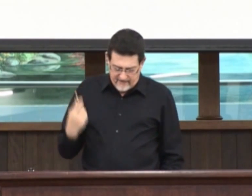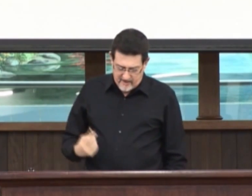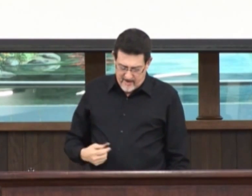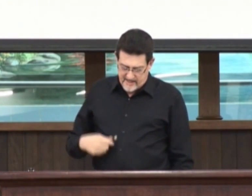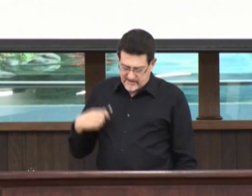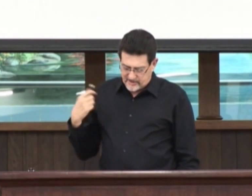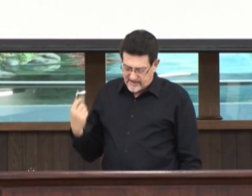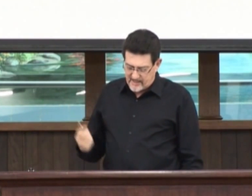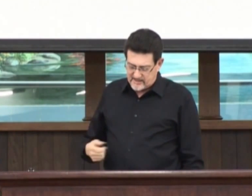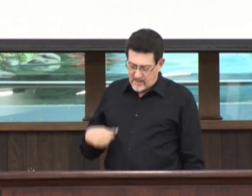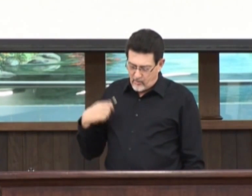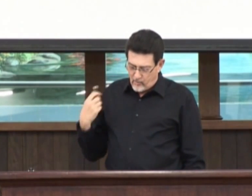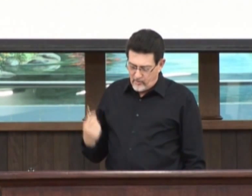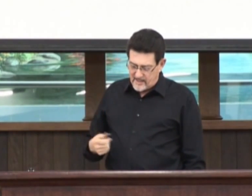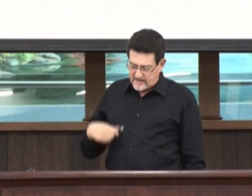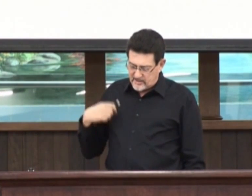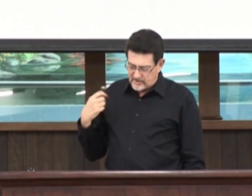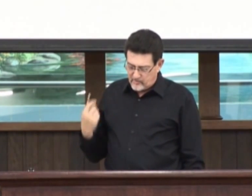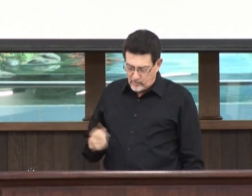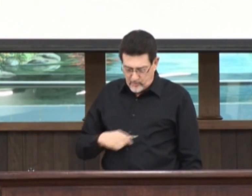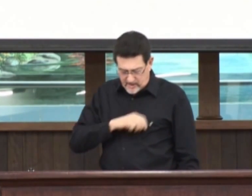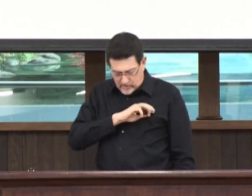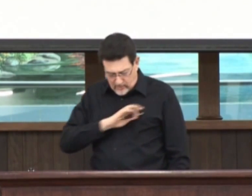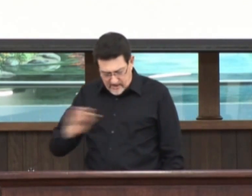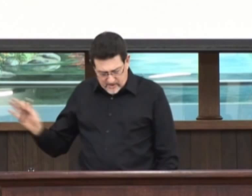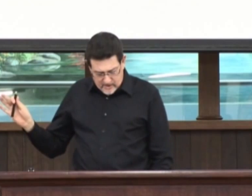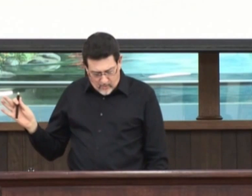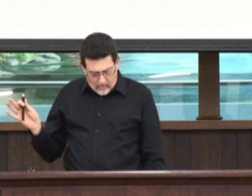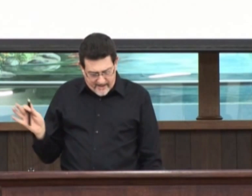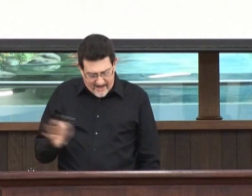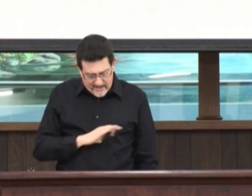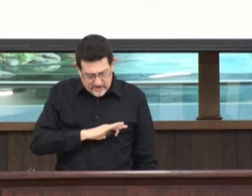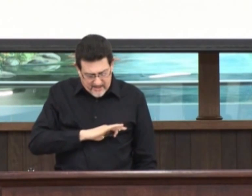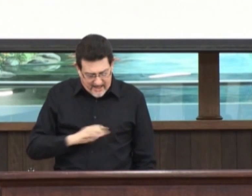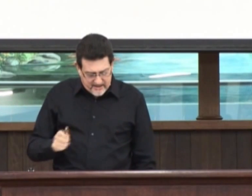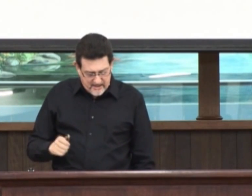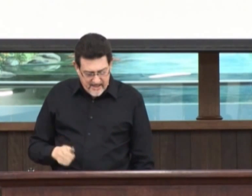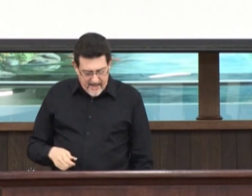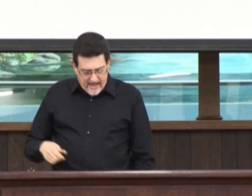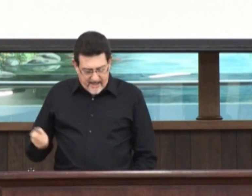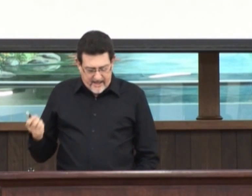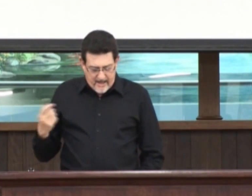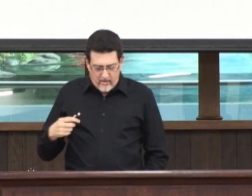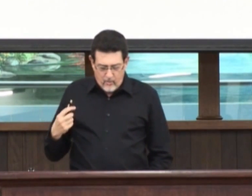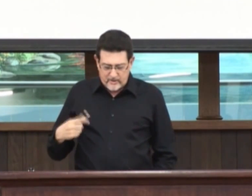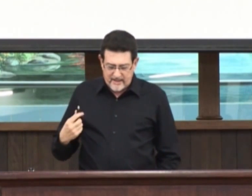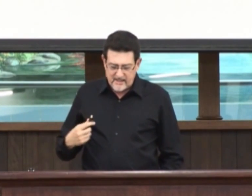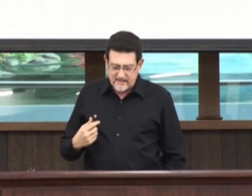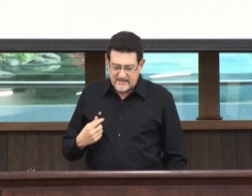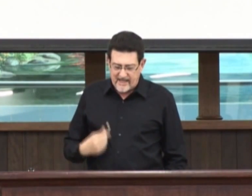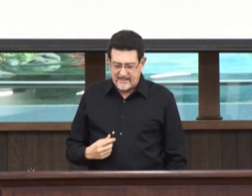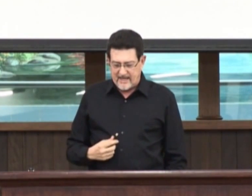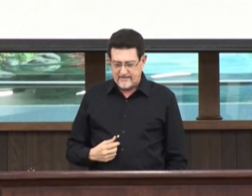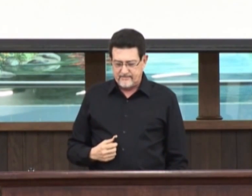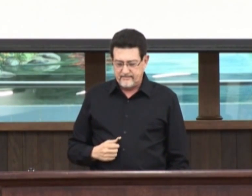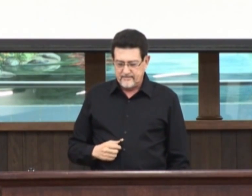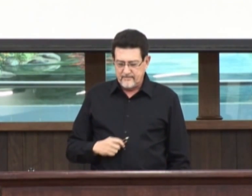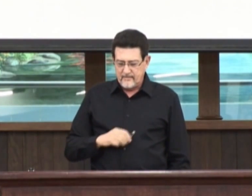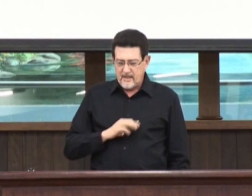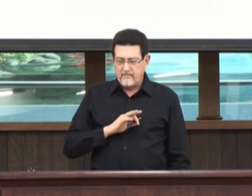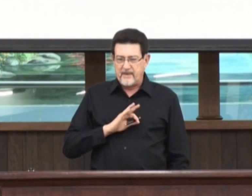que afirma a existência única deste mundo, excluindo-se qualquer entidade que o